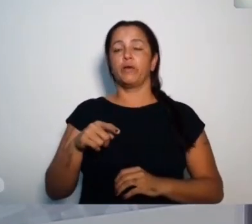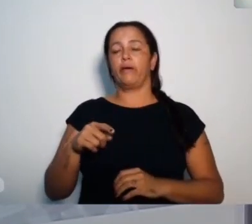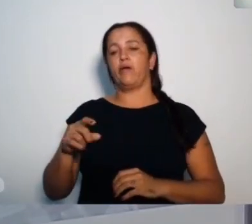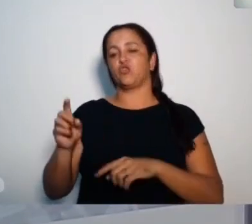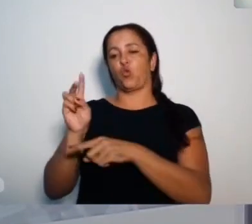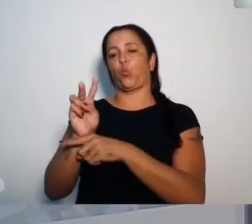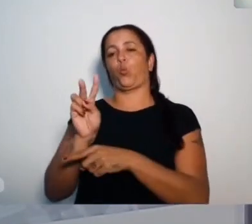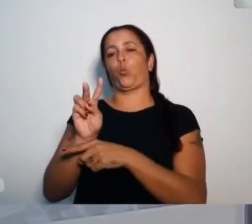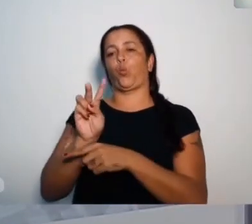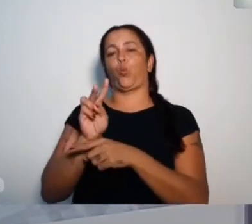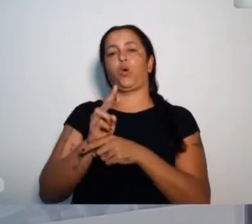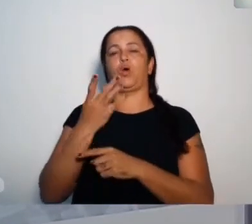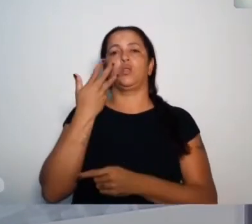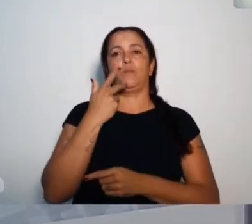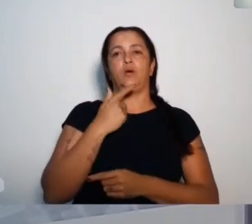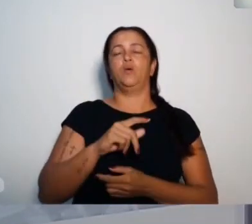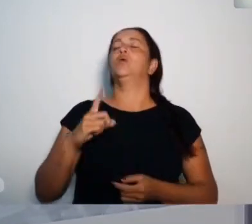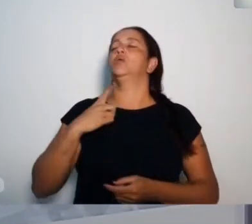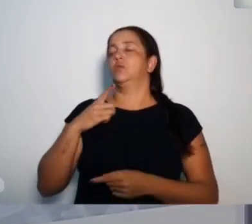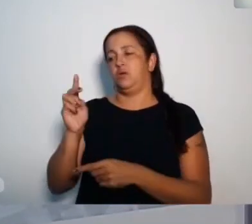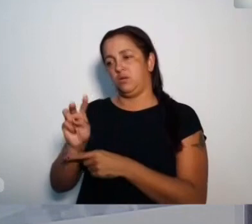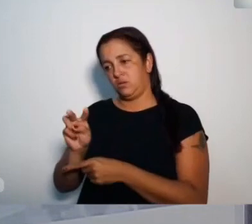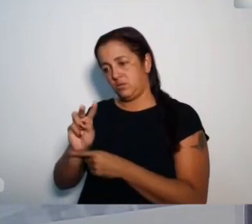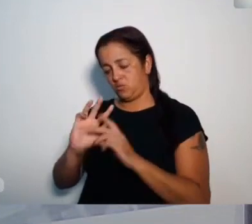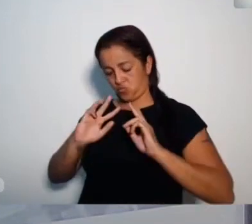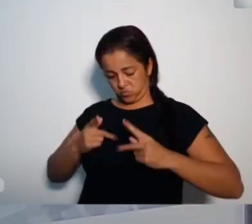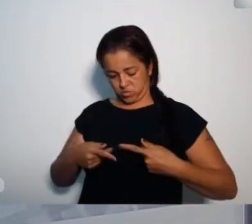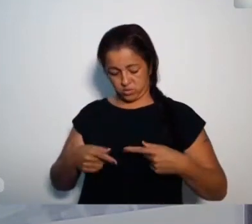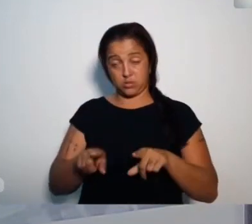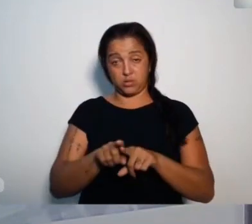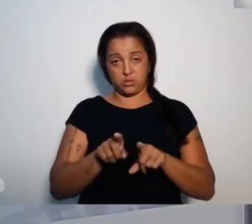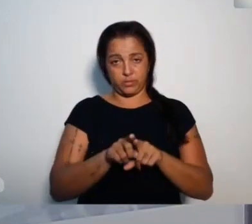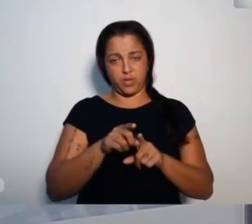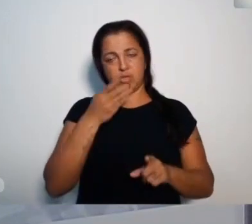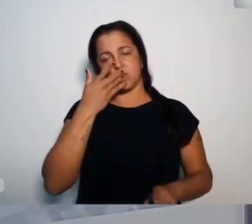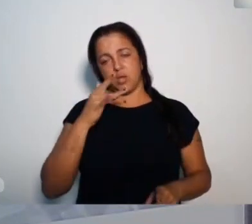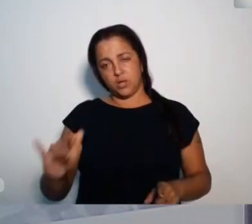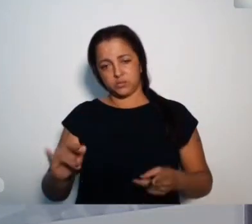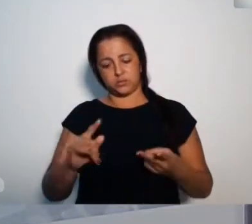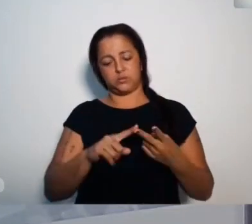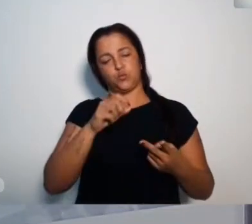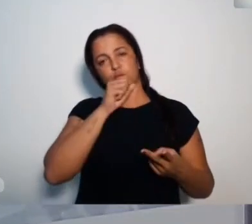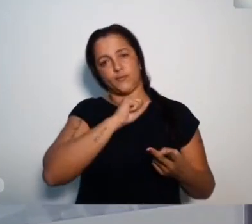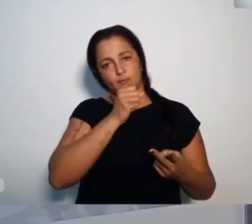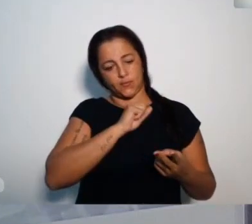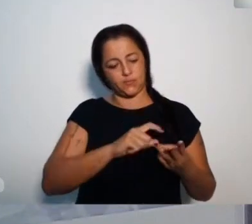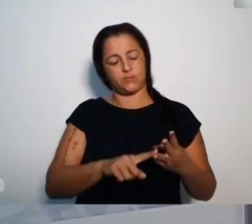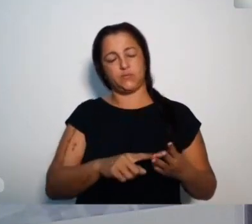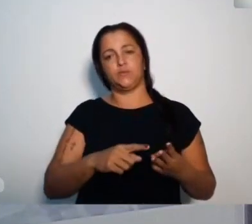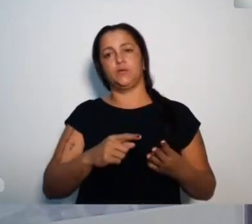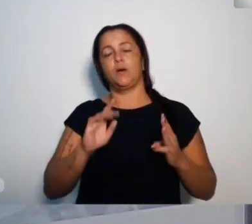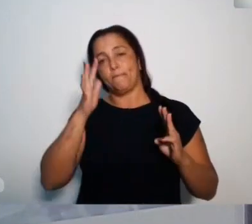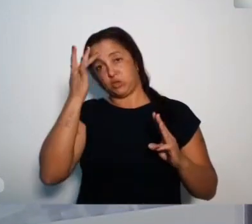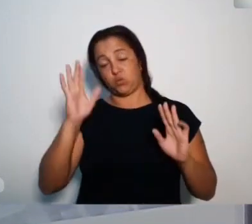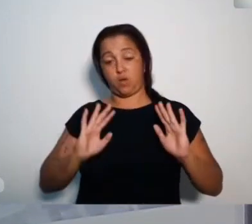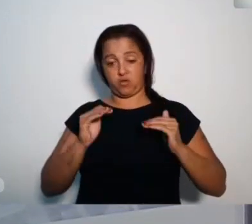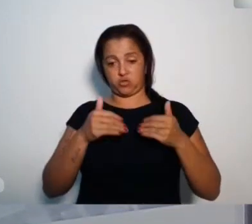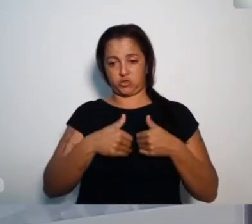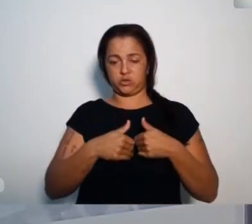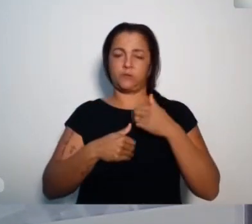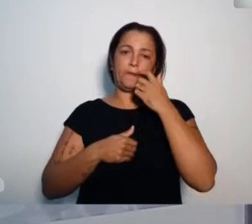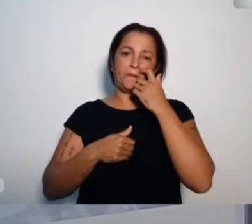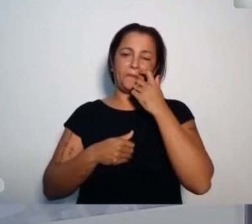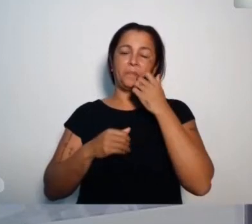animal. Tem a proteção dos humanos, que são as crianças, os idosos, as pessoas que têm patologias que